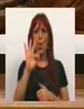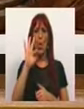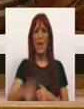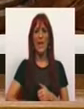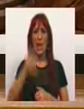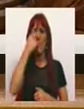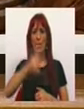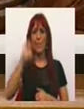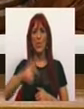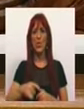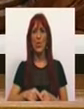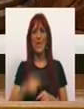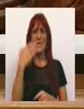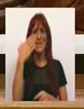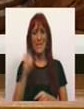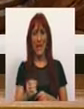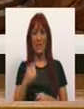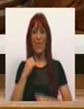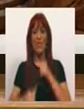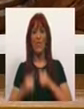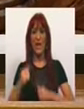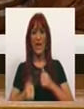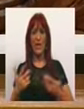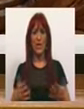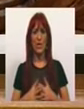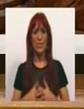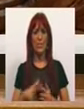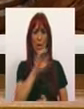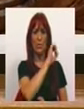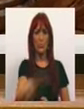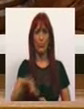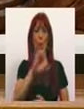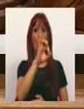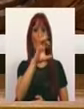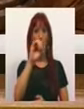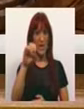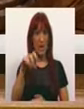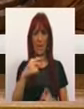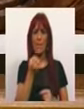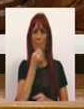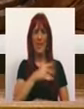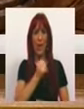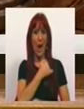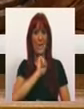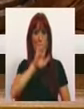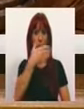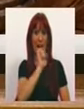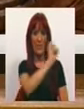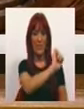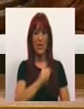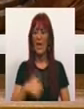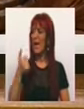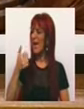pessoas 70 ficaram feridas 800 ficaram sem sua primeira habitação e